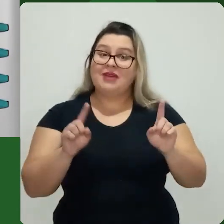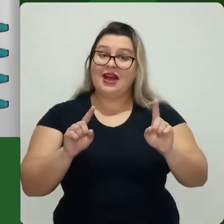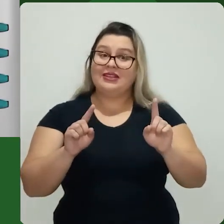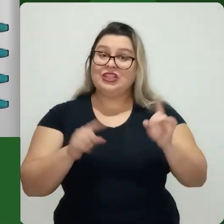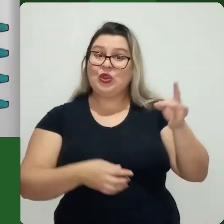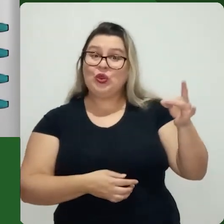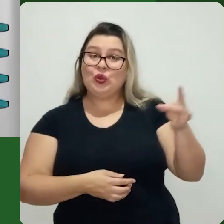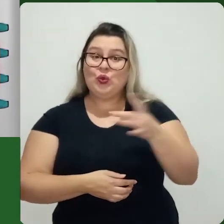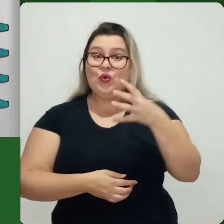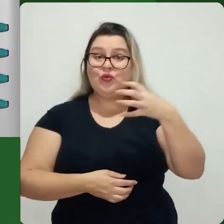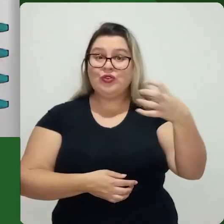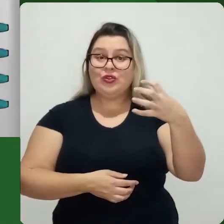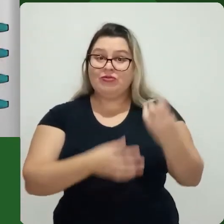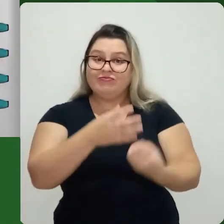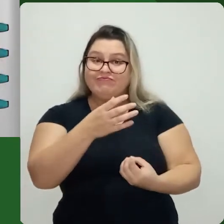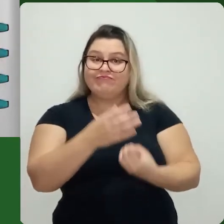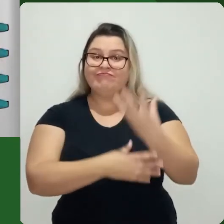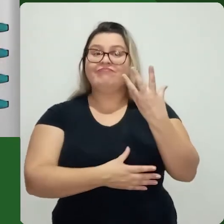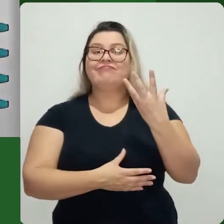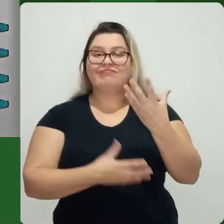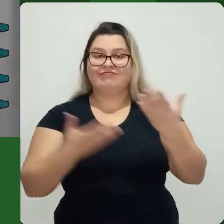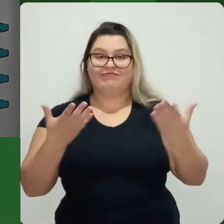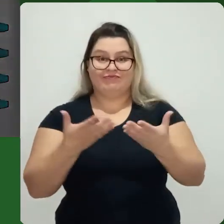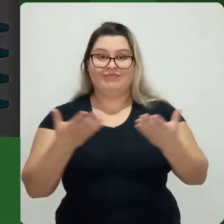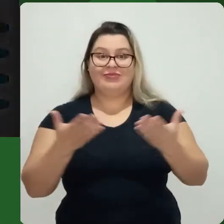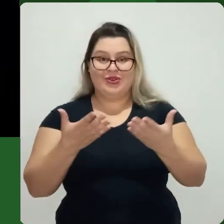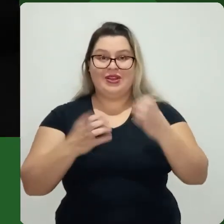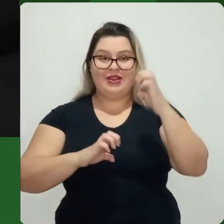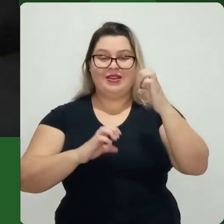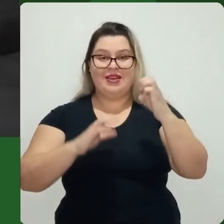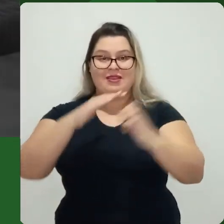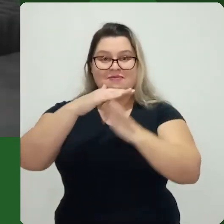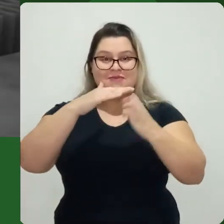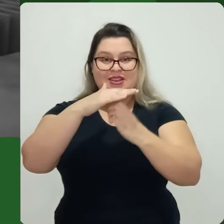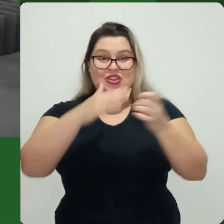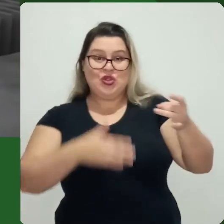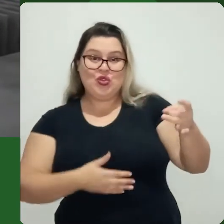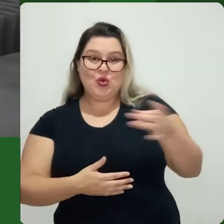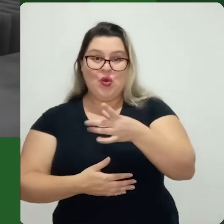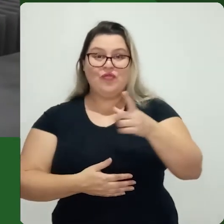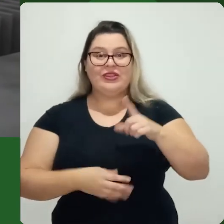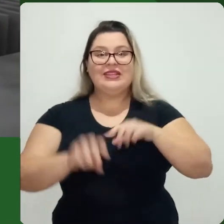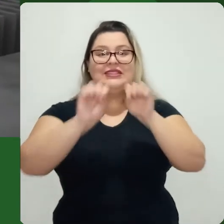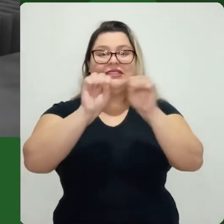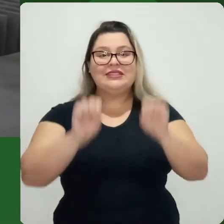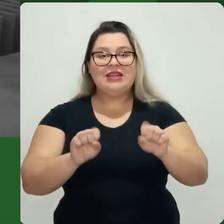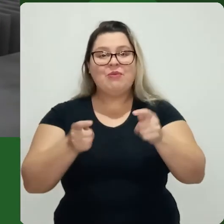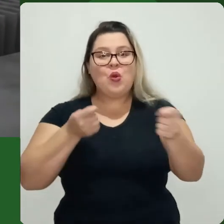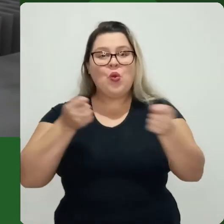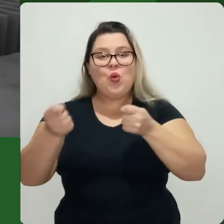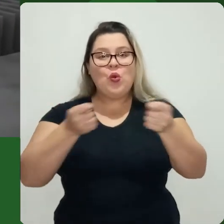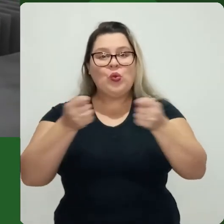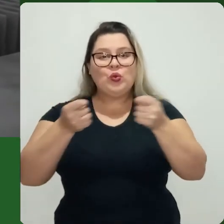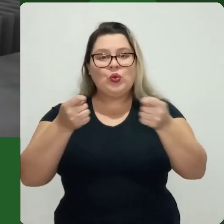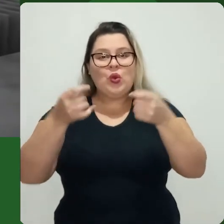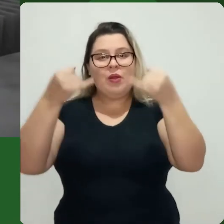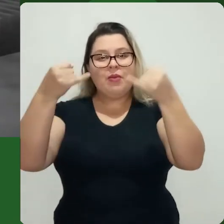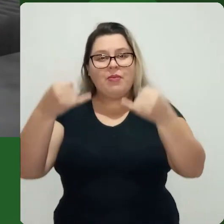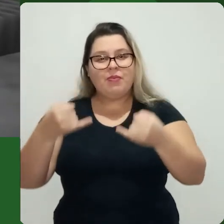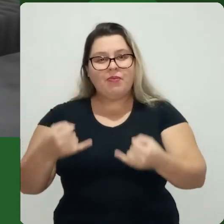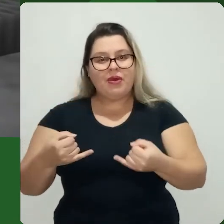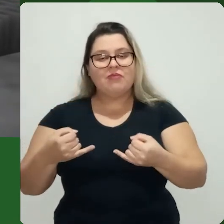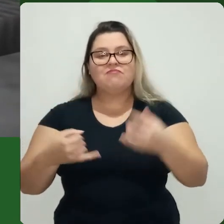Porém, um novo sensor foi desenvolvido pela Meminger Aero e consiste em um sistema de controle de